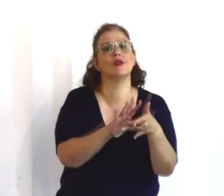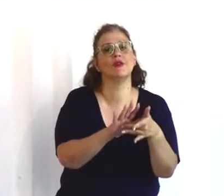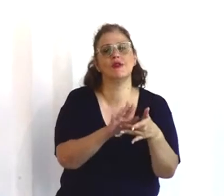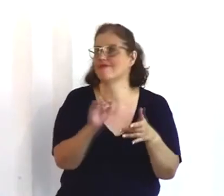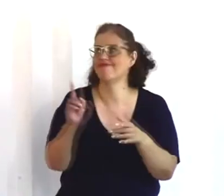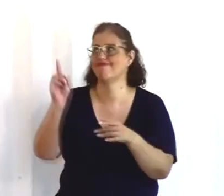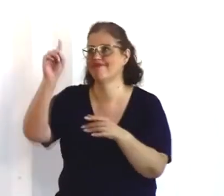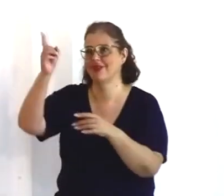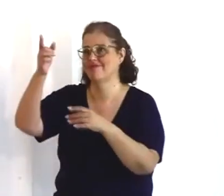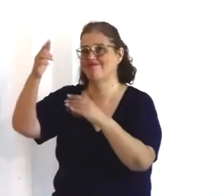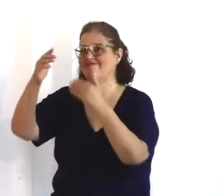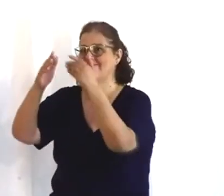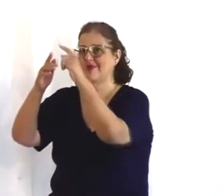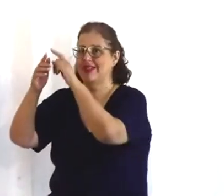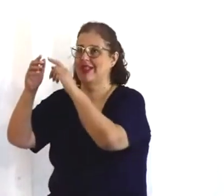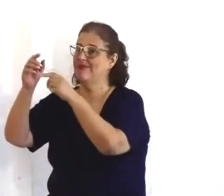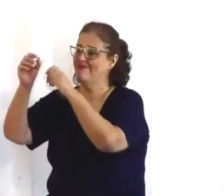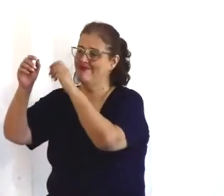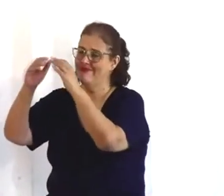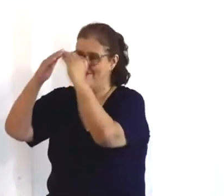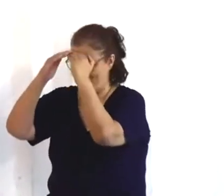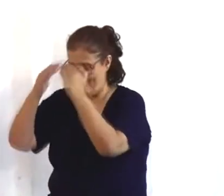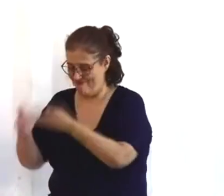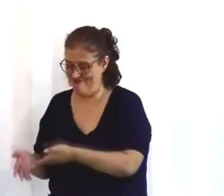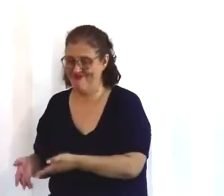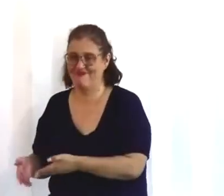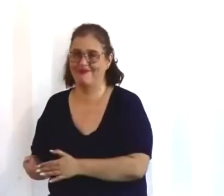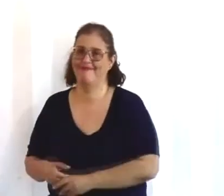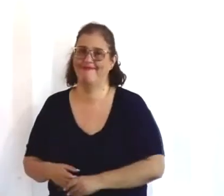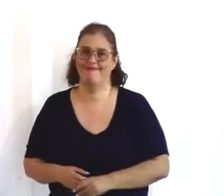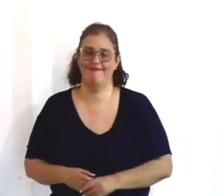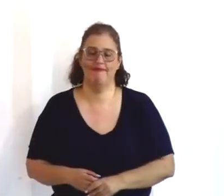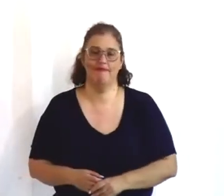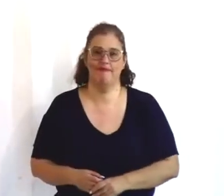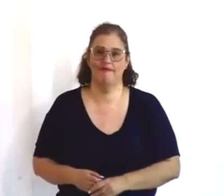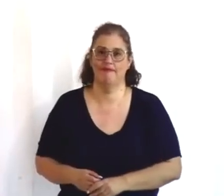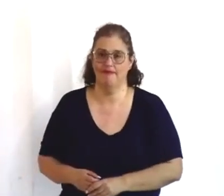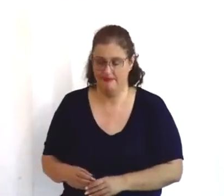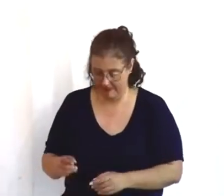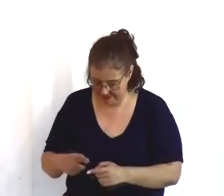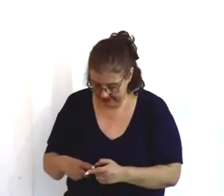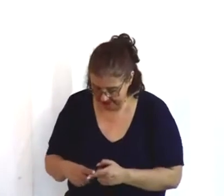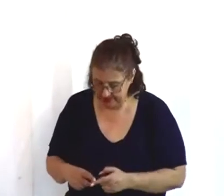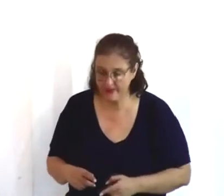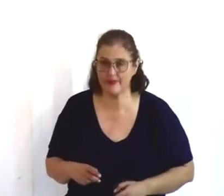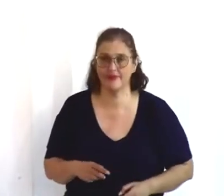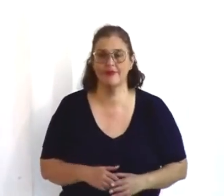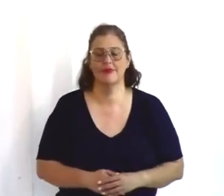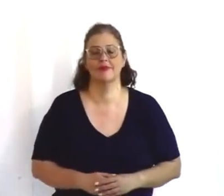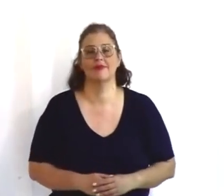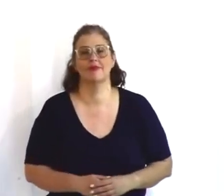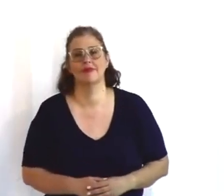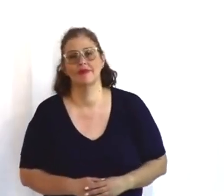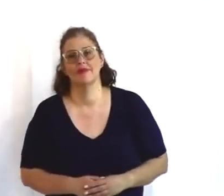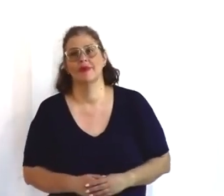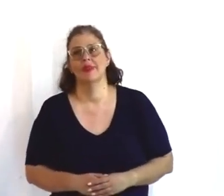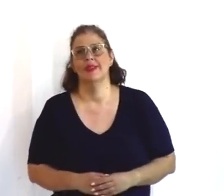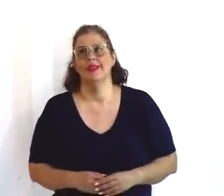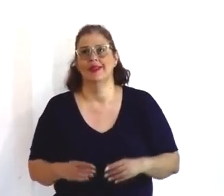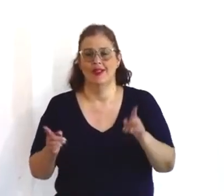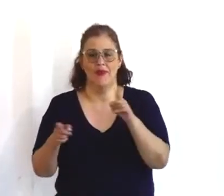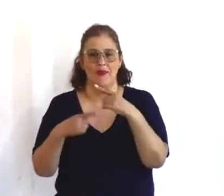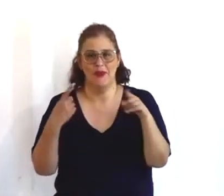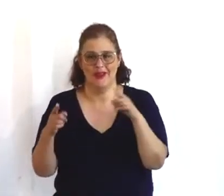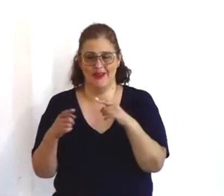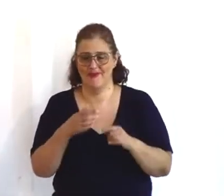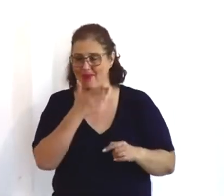existe uma música que eu aprendi com o meu tio, que também está na glória, e que dizia: não se pode matar um crente nunca morre, não. E